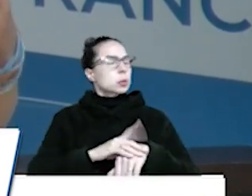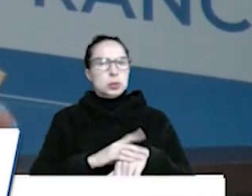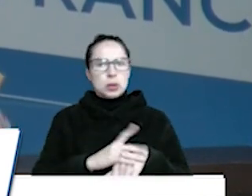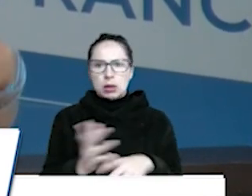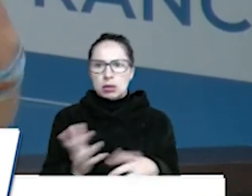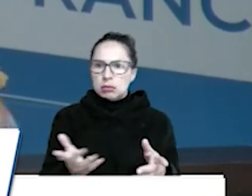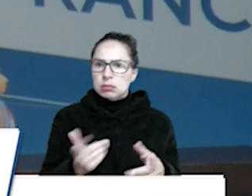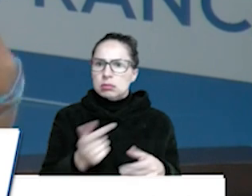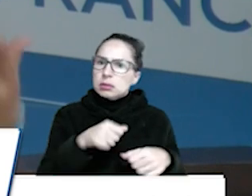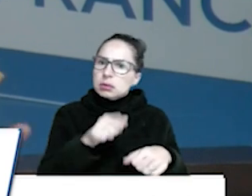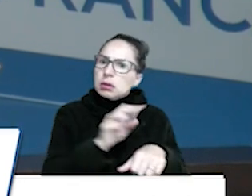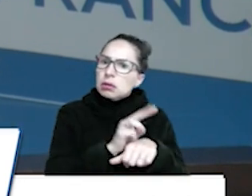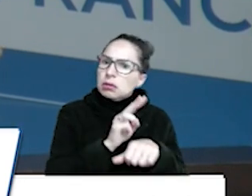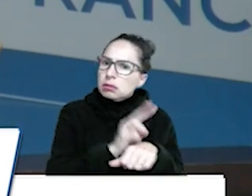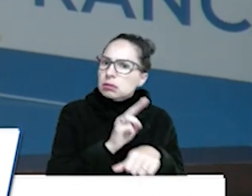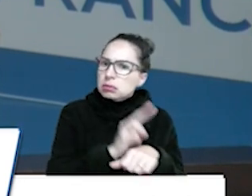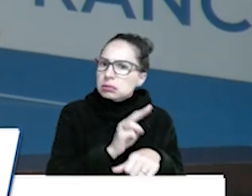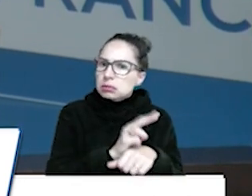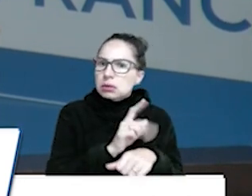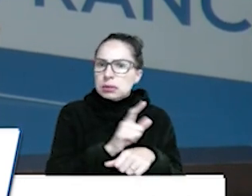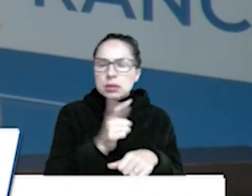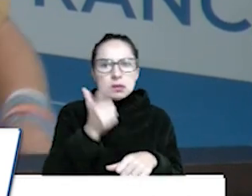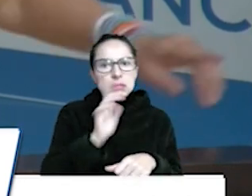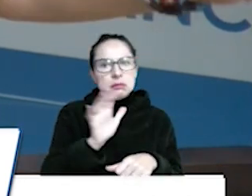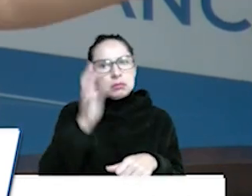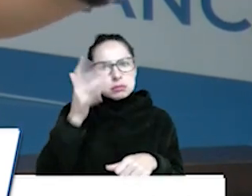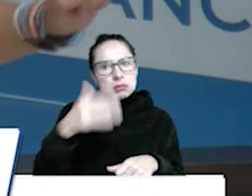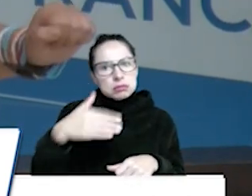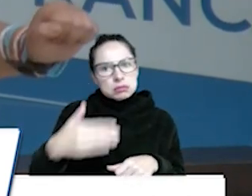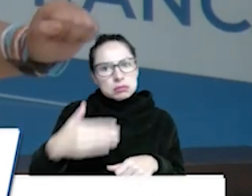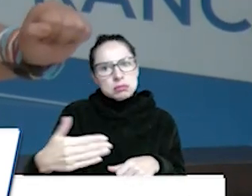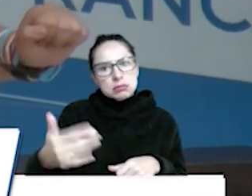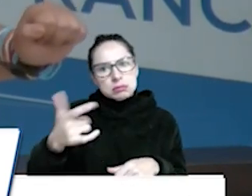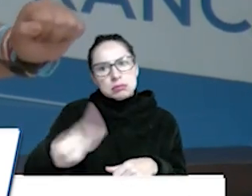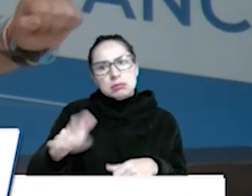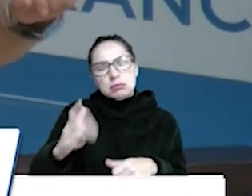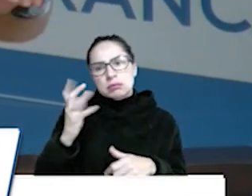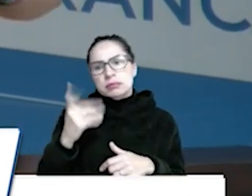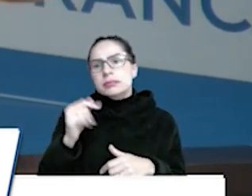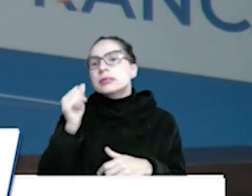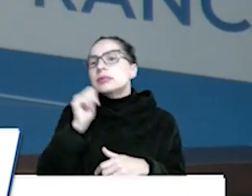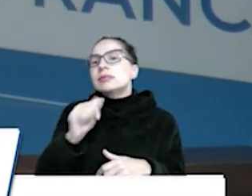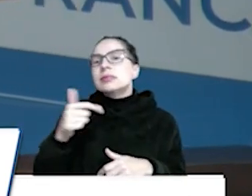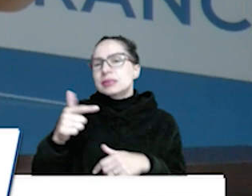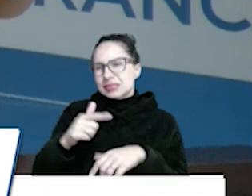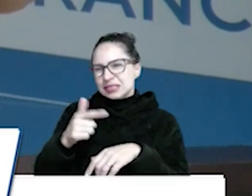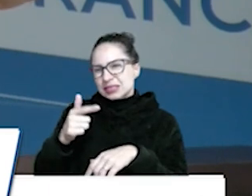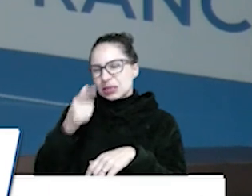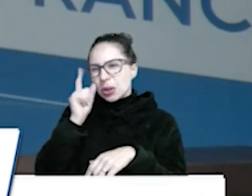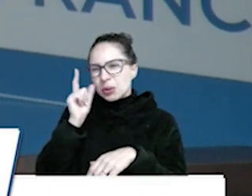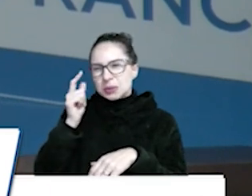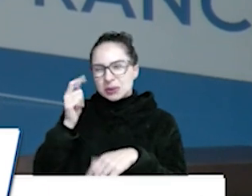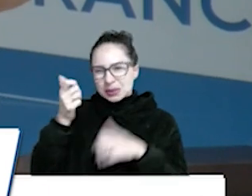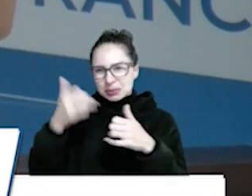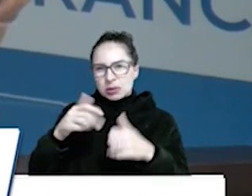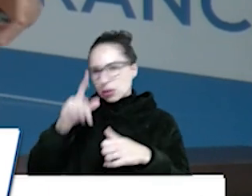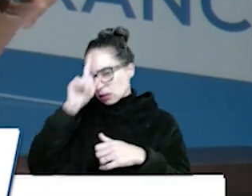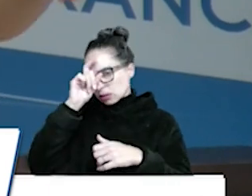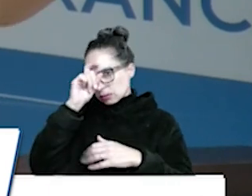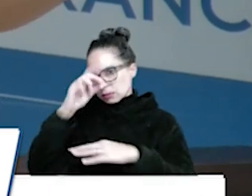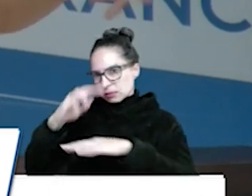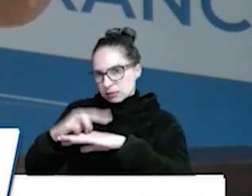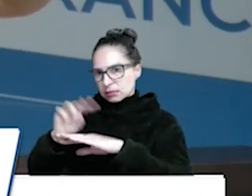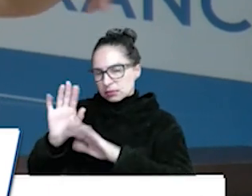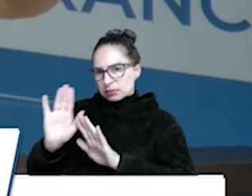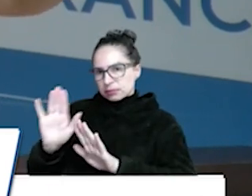cuidar para que não continue acontecendo. E essa servidora que eu mencionei, que ficou internada por conta de